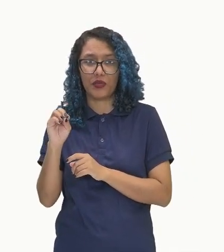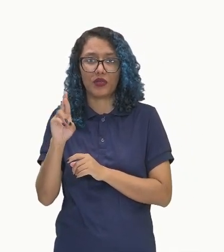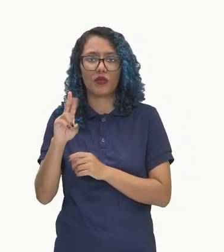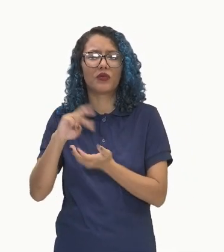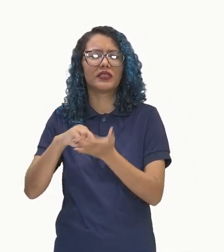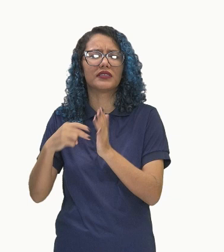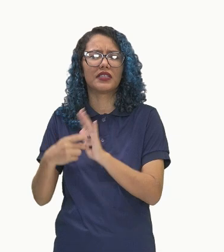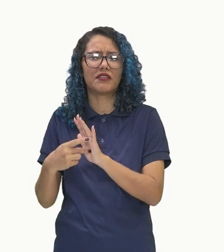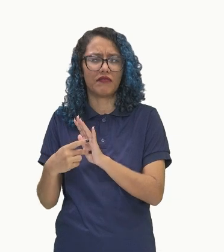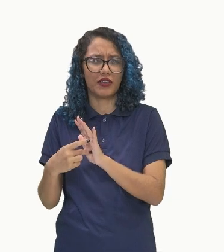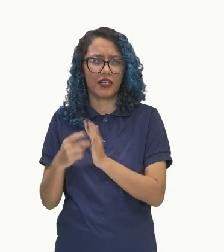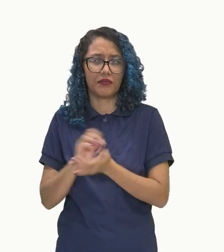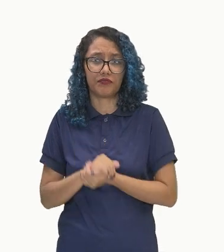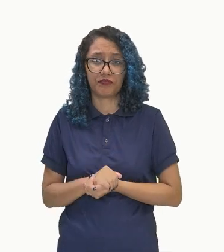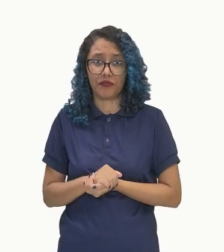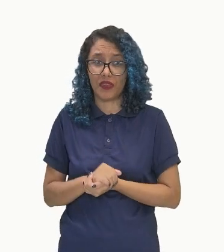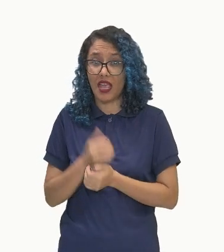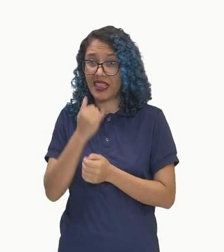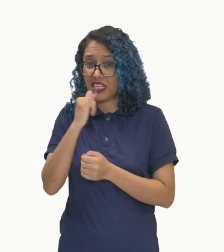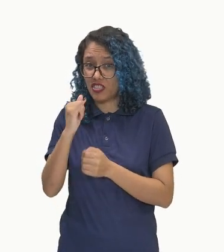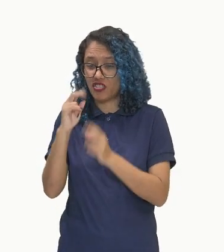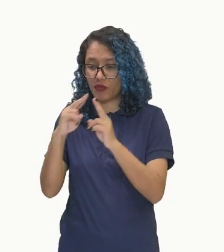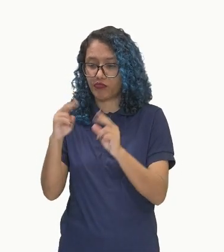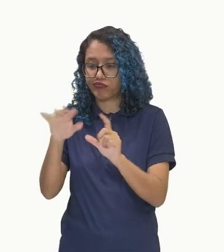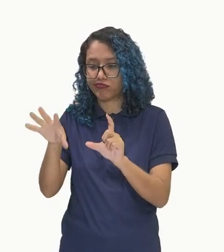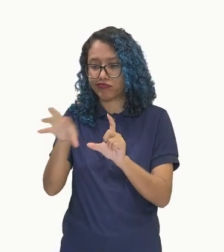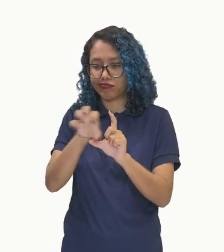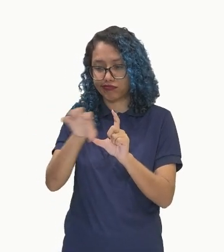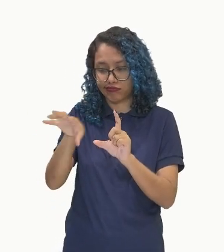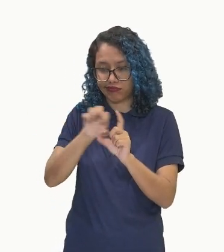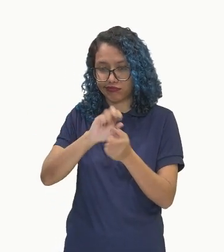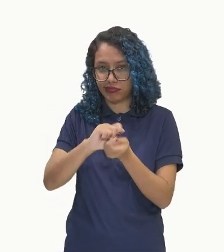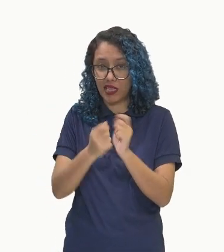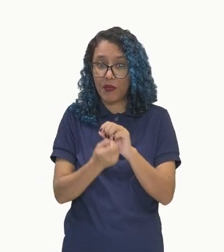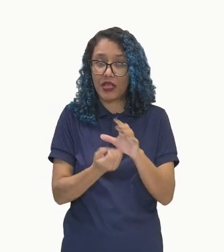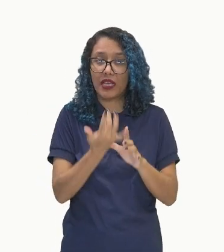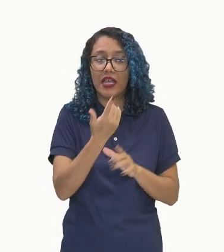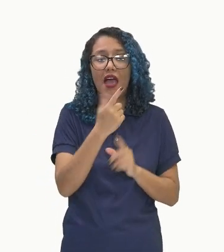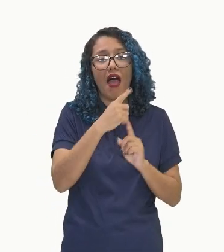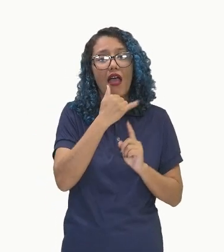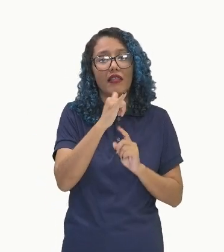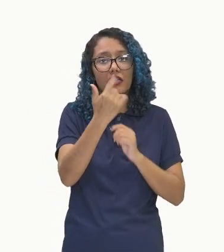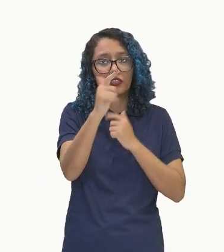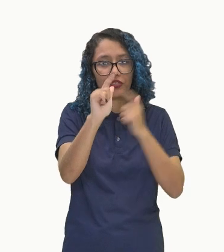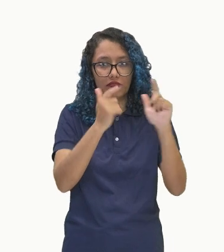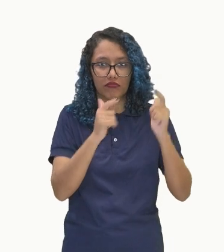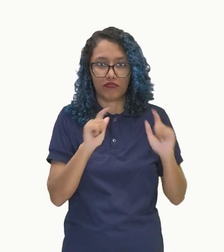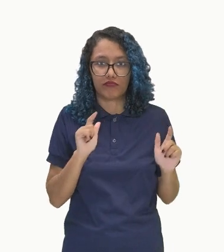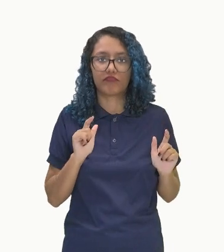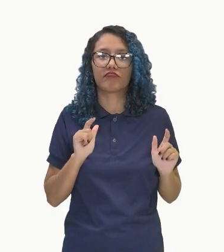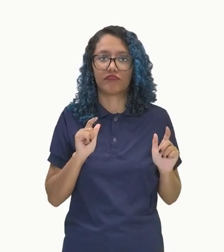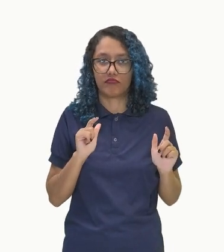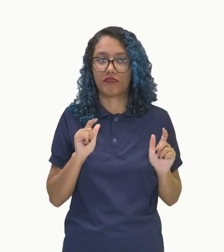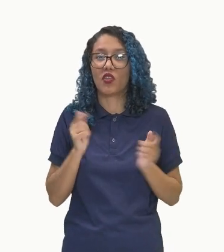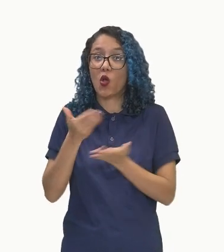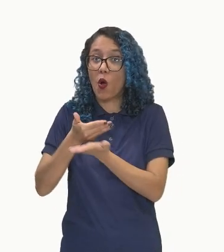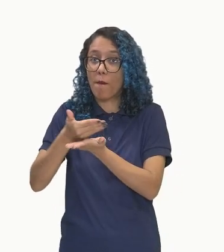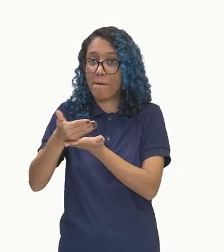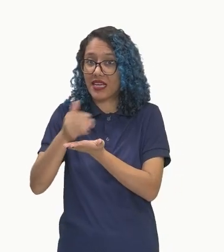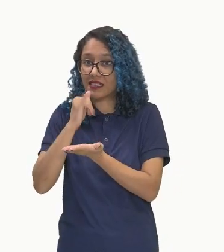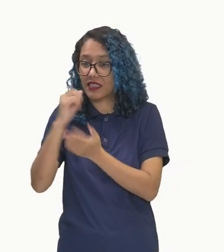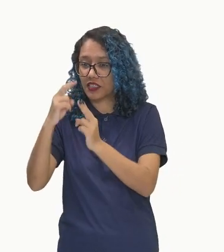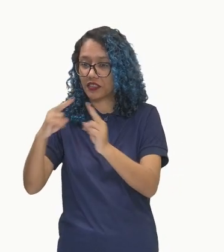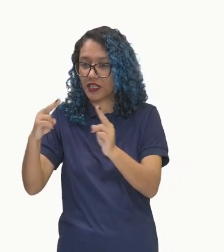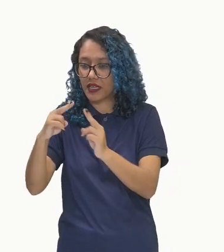com a energia elétrica e se transforma em outra modalidade de energia, como, por exemplo, aqui, ó,